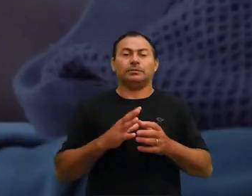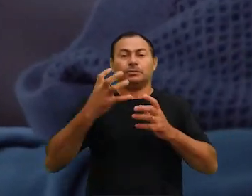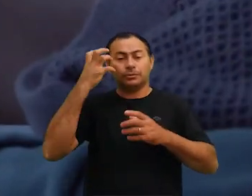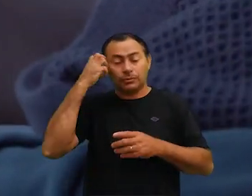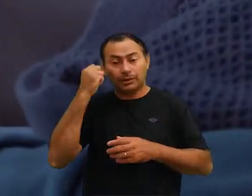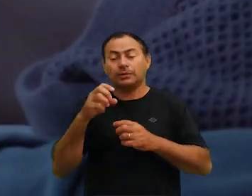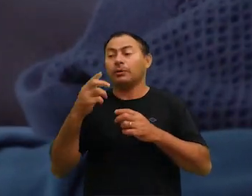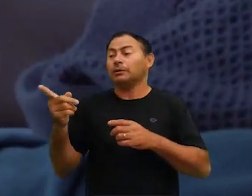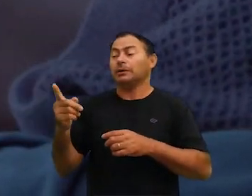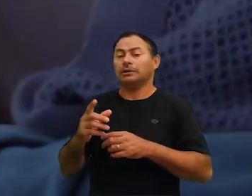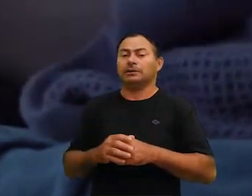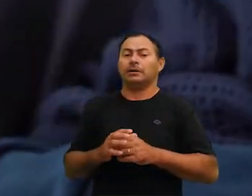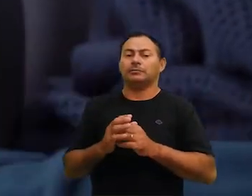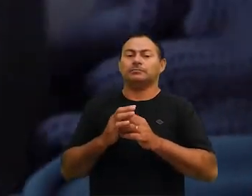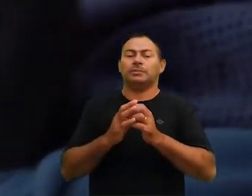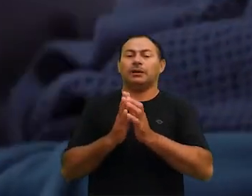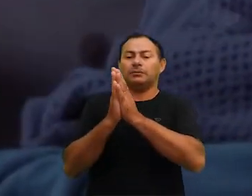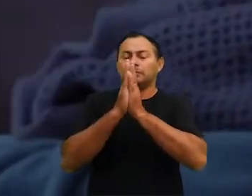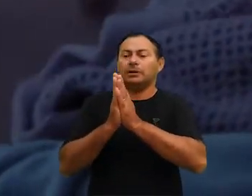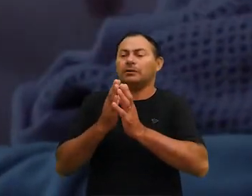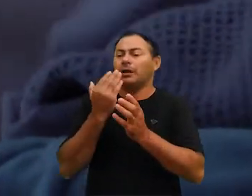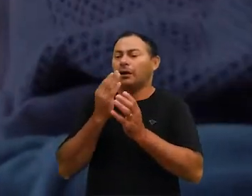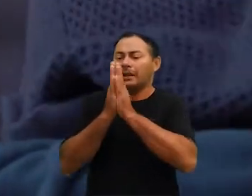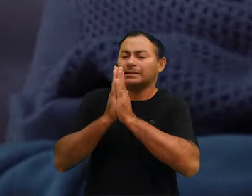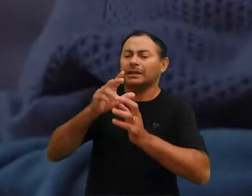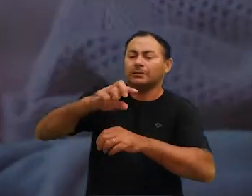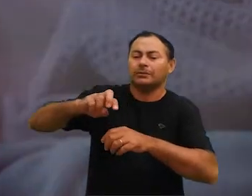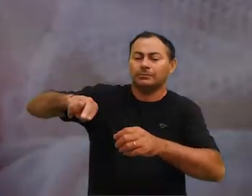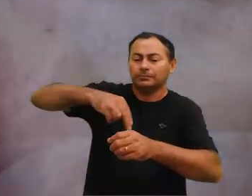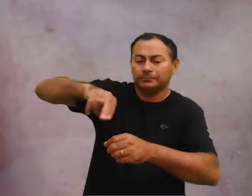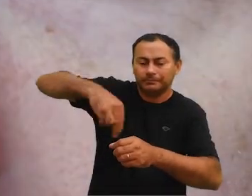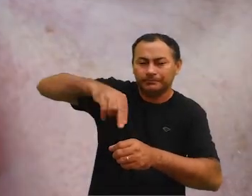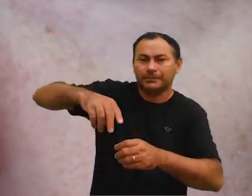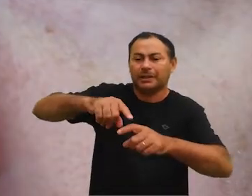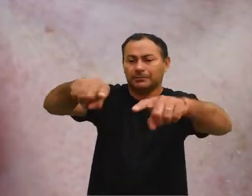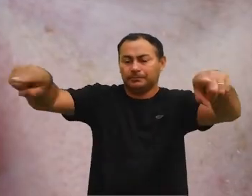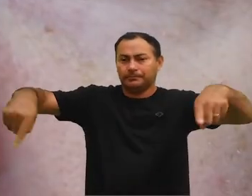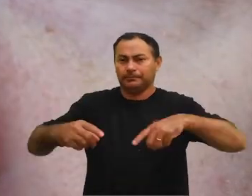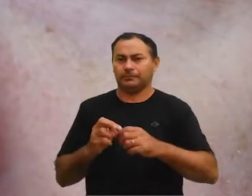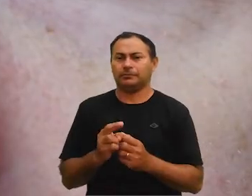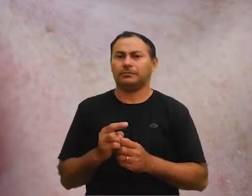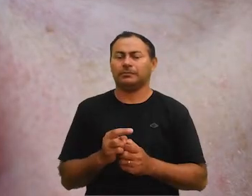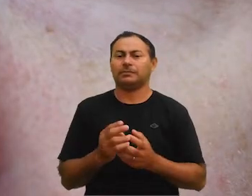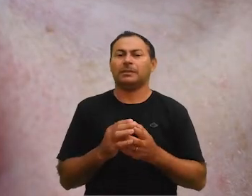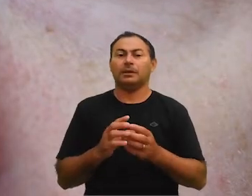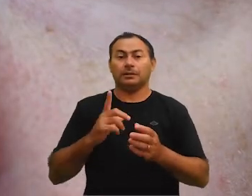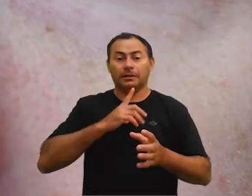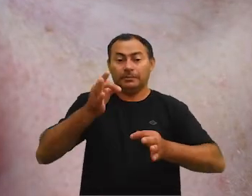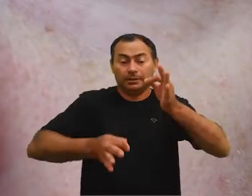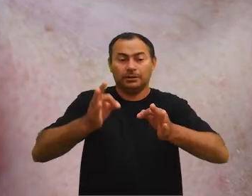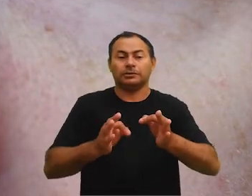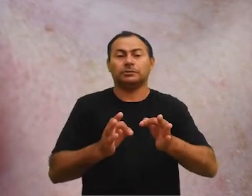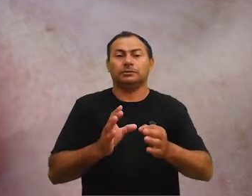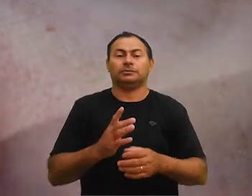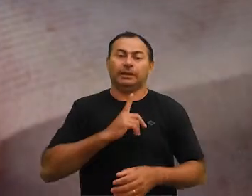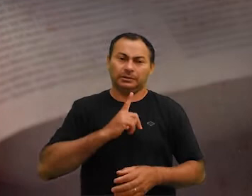nos quartos, enquanto ele estava bradando lá no refeitório. Existem pessoas com esse tipo de justiça só para o